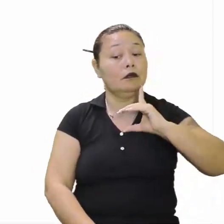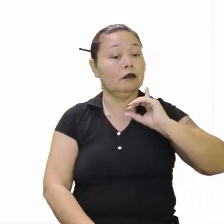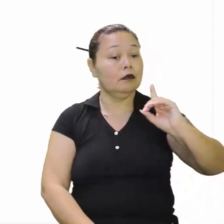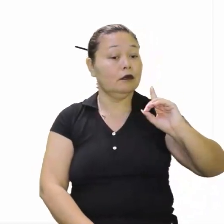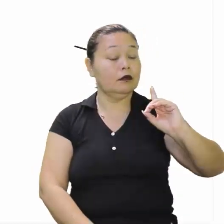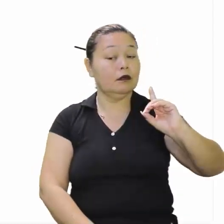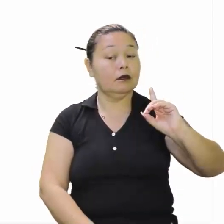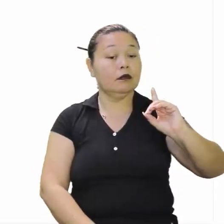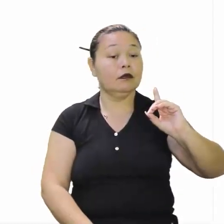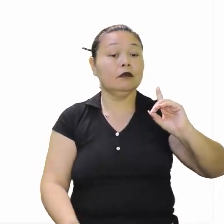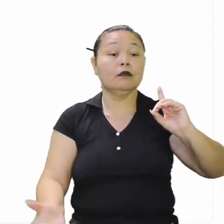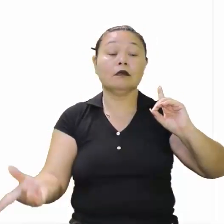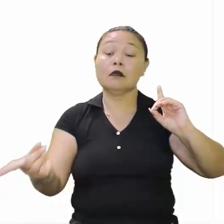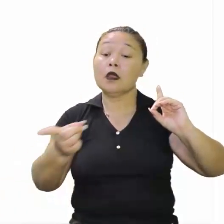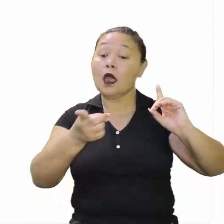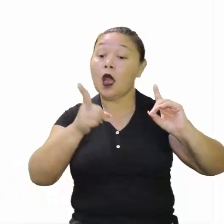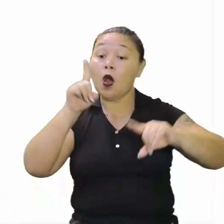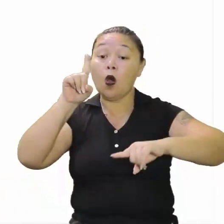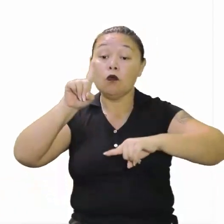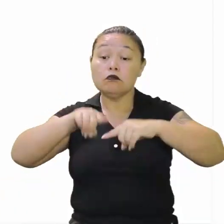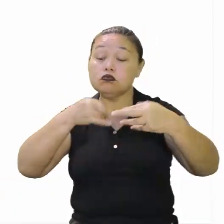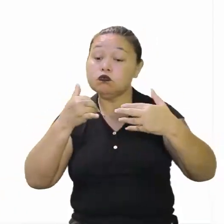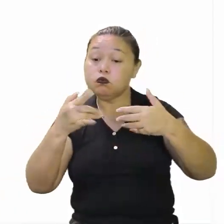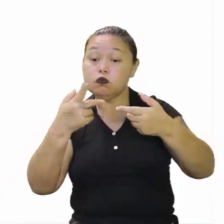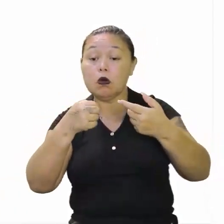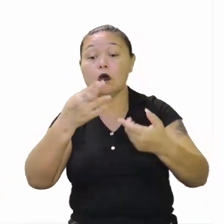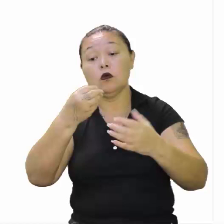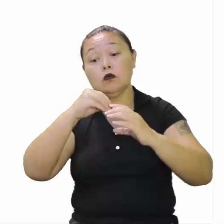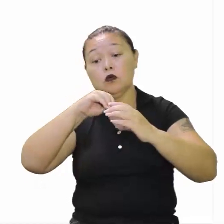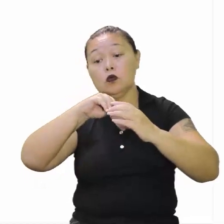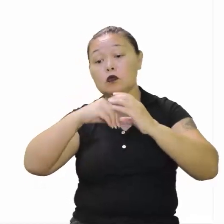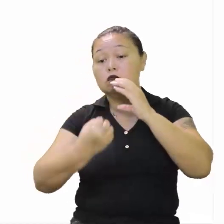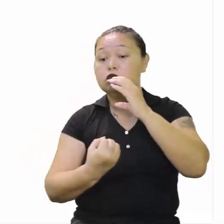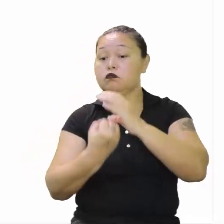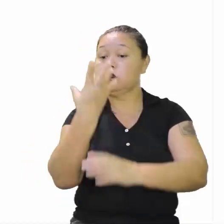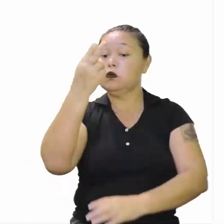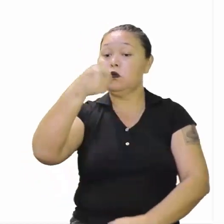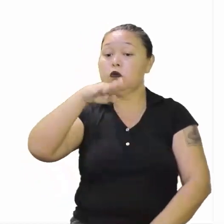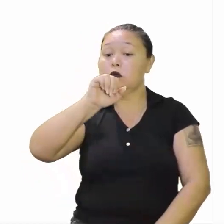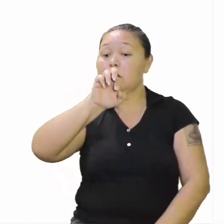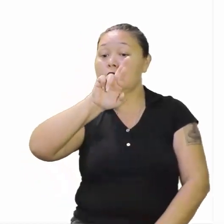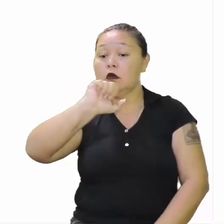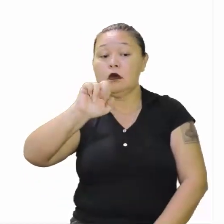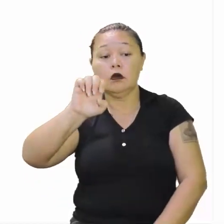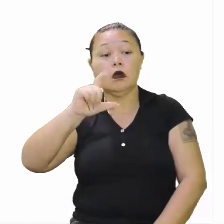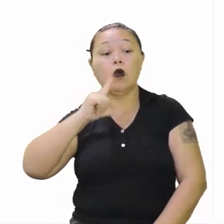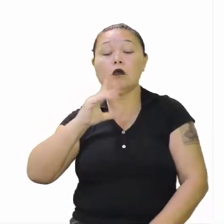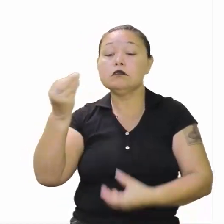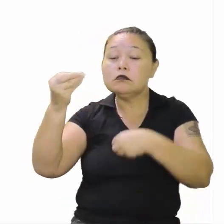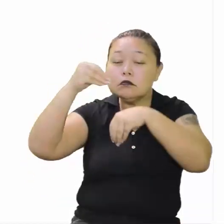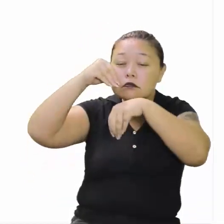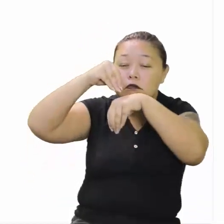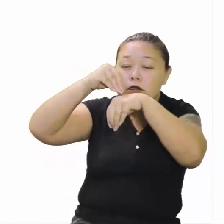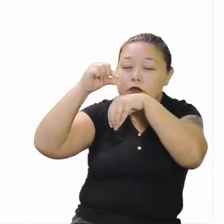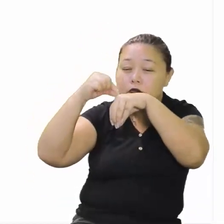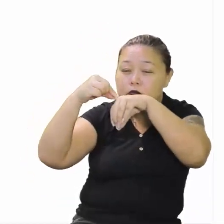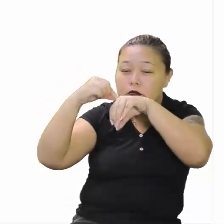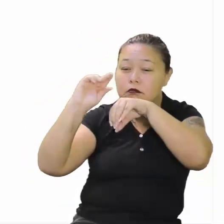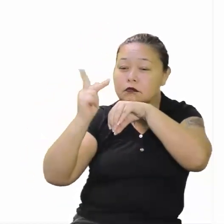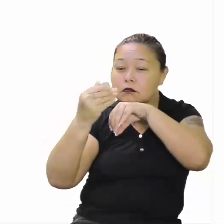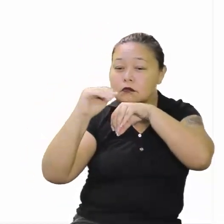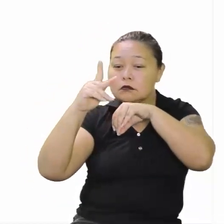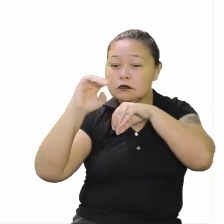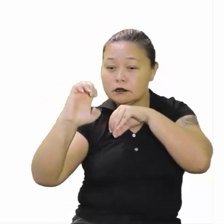D, armas nucleares? Letra E, microchips.